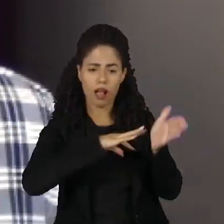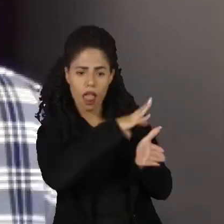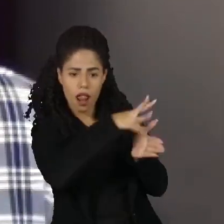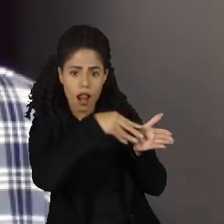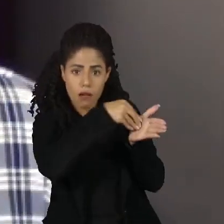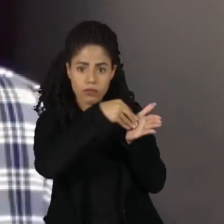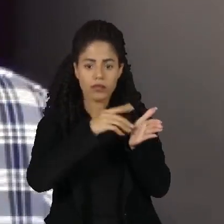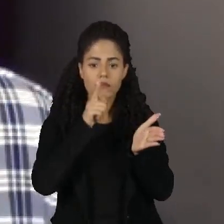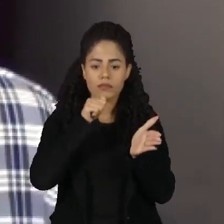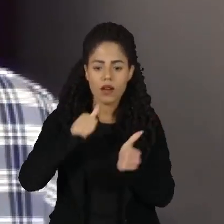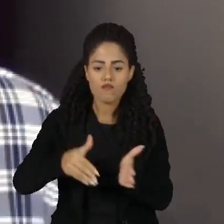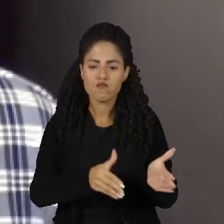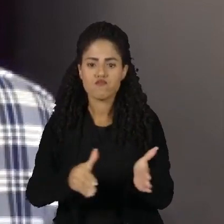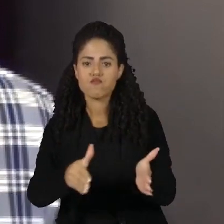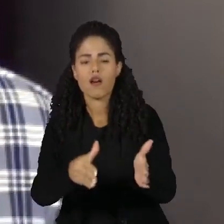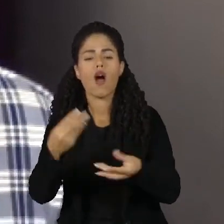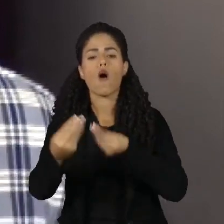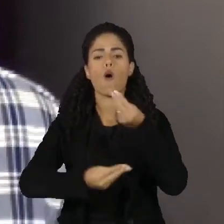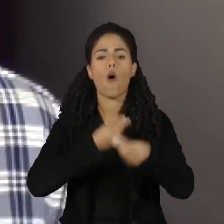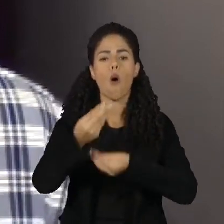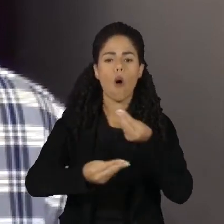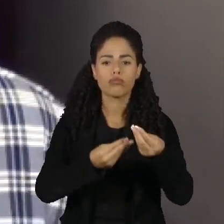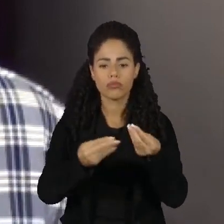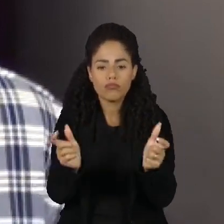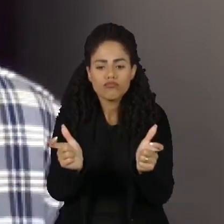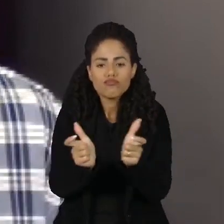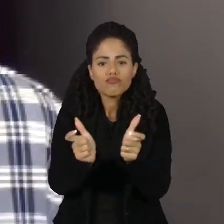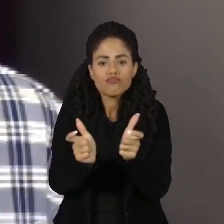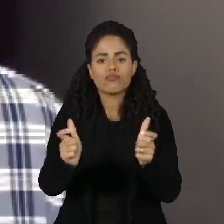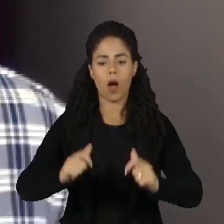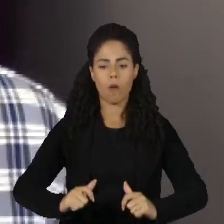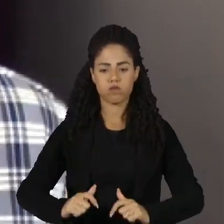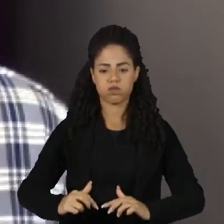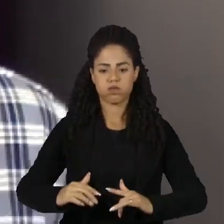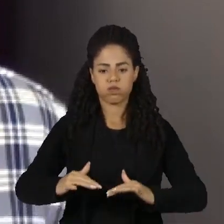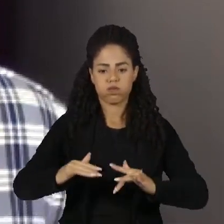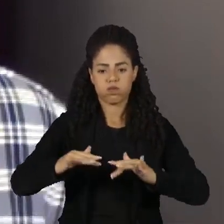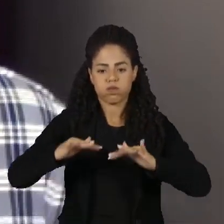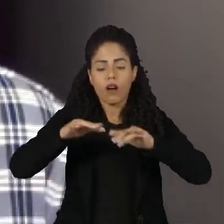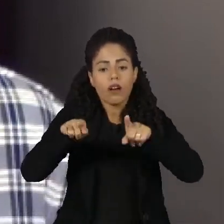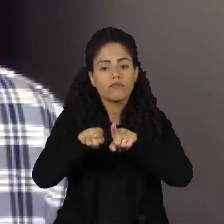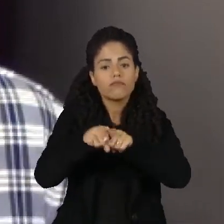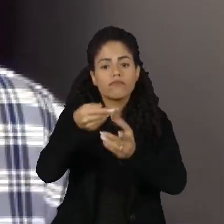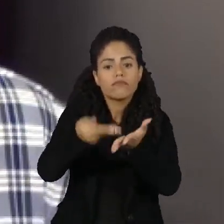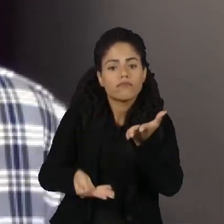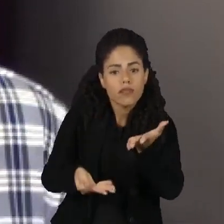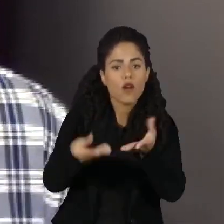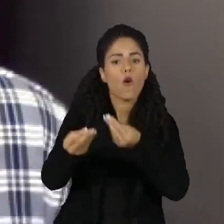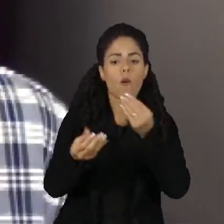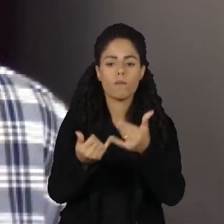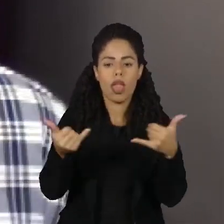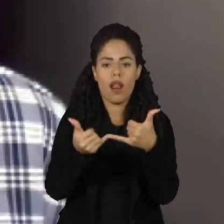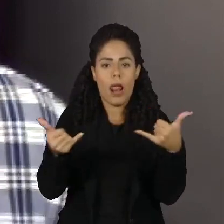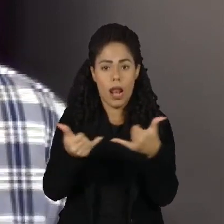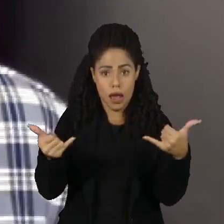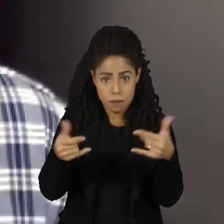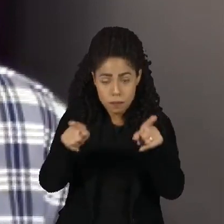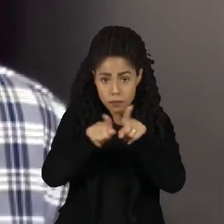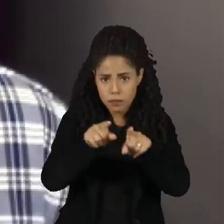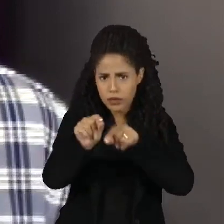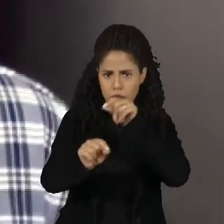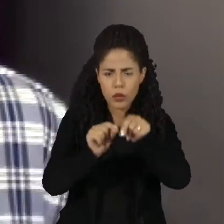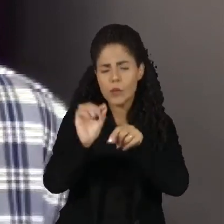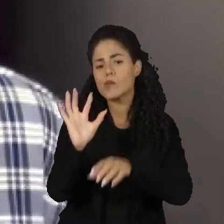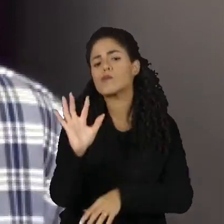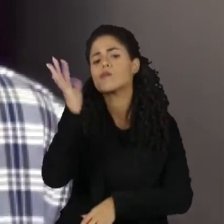reservatórios importantes passam a trabalhar com um nível muito reduzido, né, no volume de água, perdem capacidade de geração de energia elétrica e, para suprir